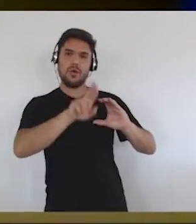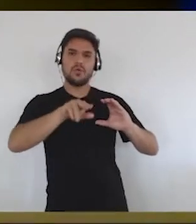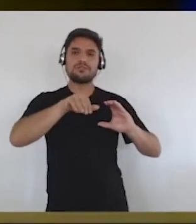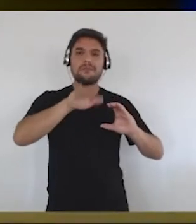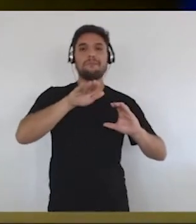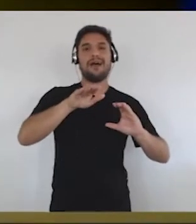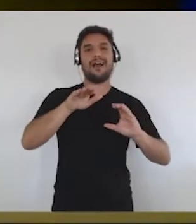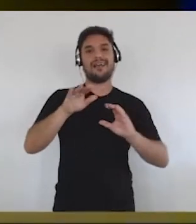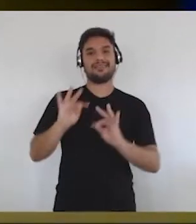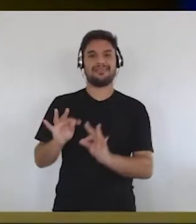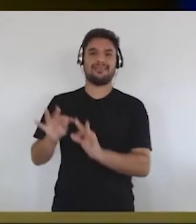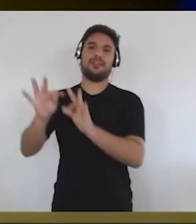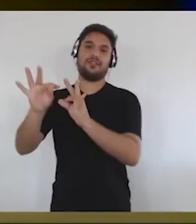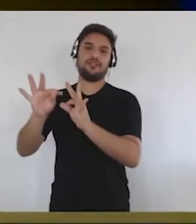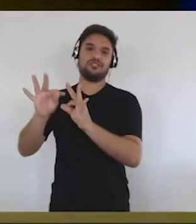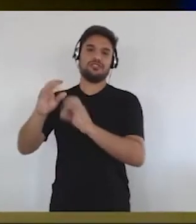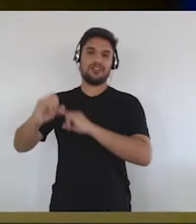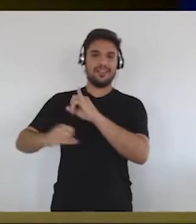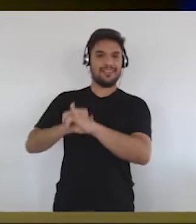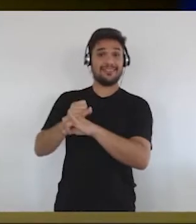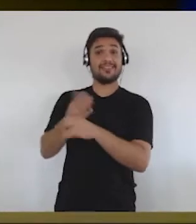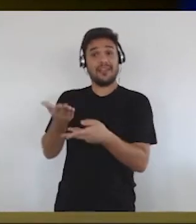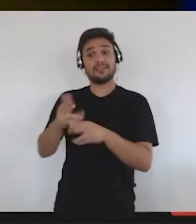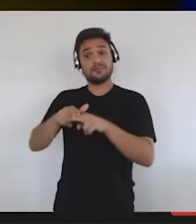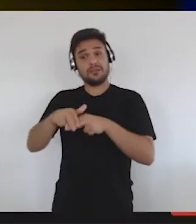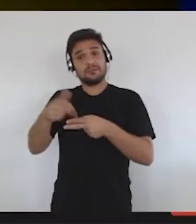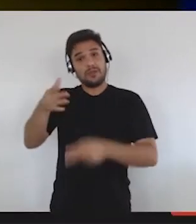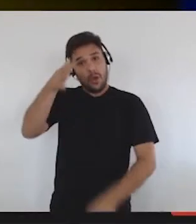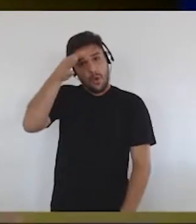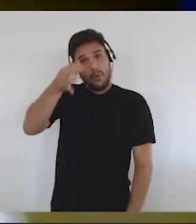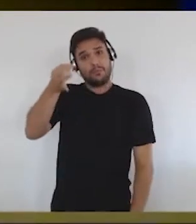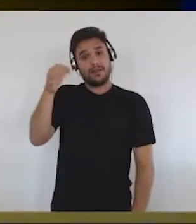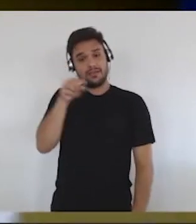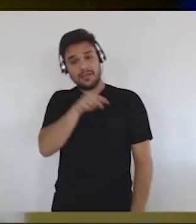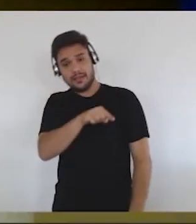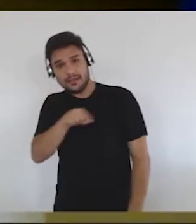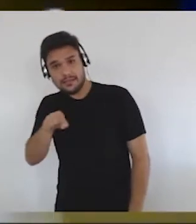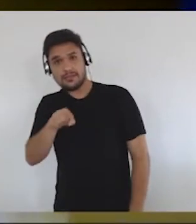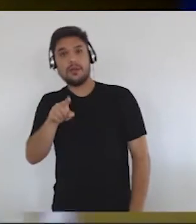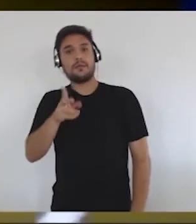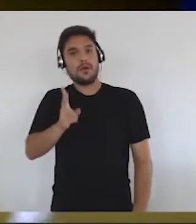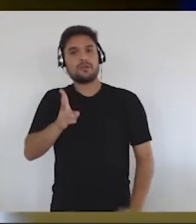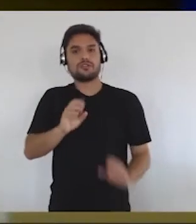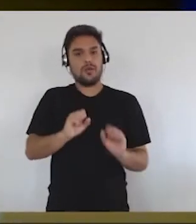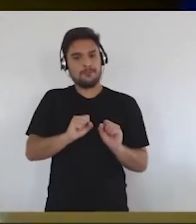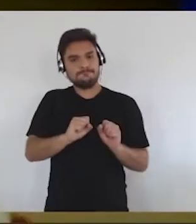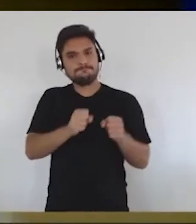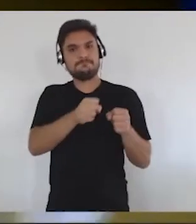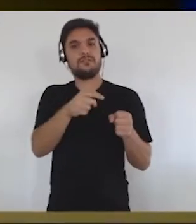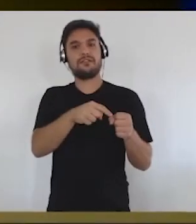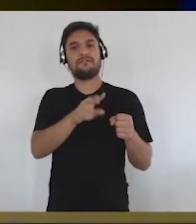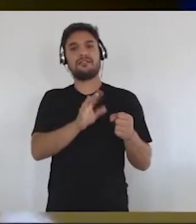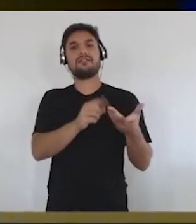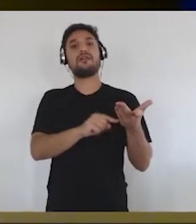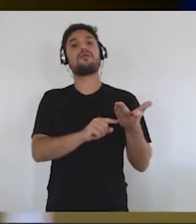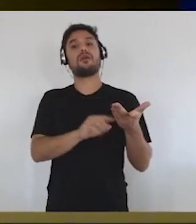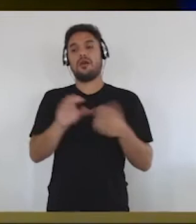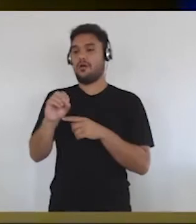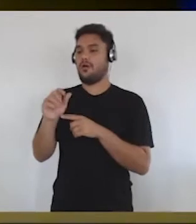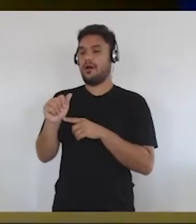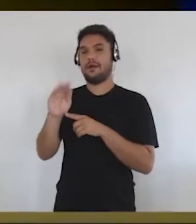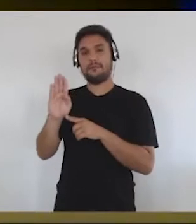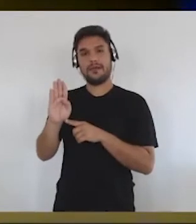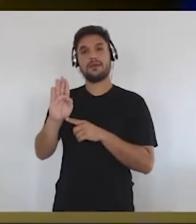e, portanto, se faz necessário compreender essa evolução para continuar a defender, de modo que a OAB sempre fez,